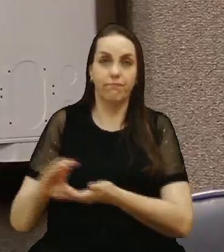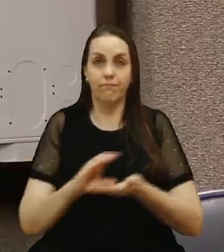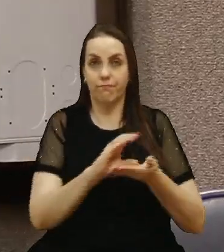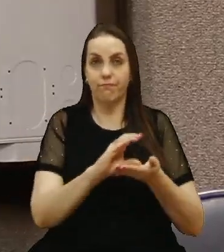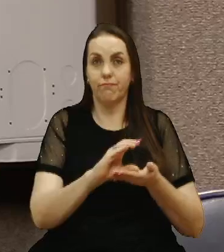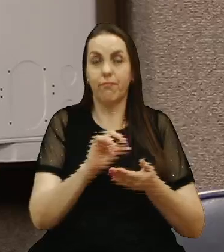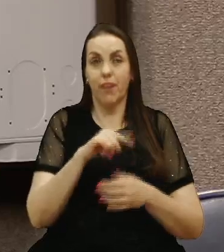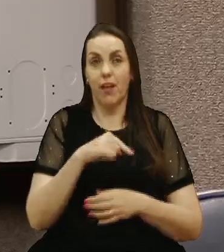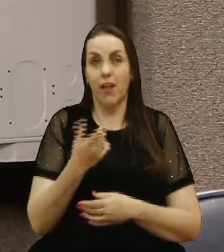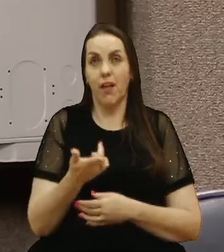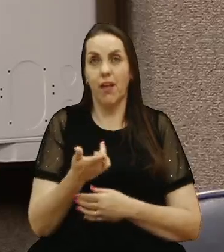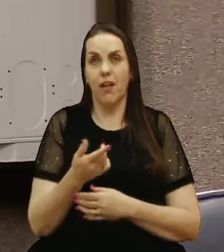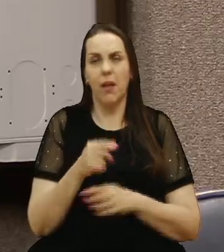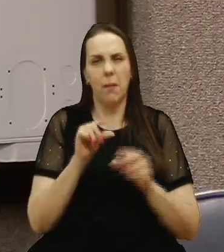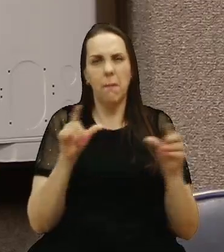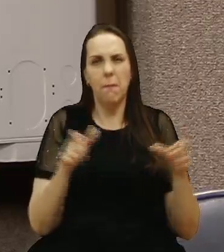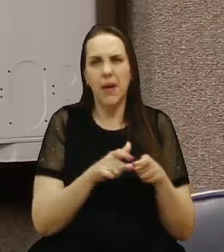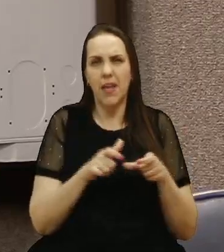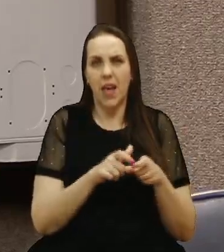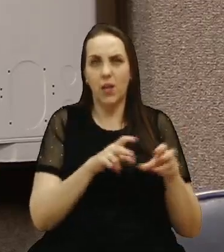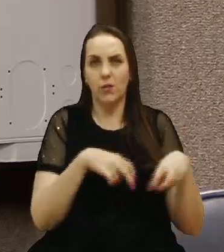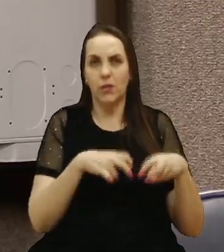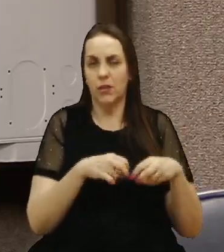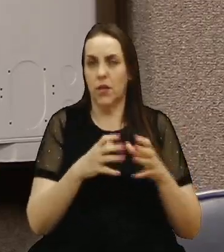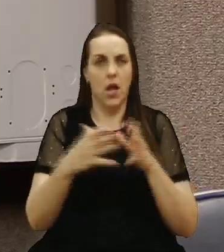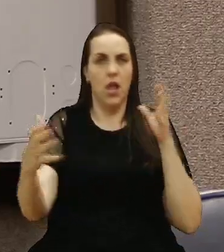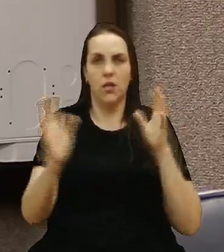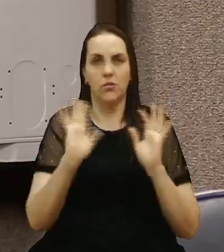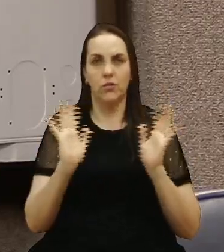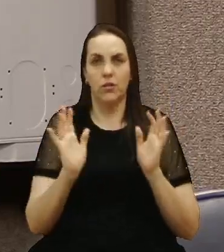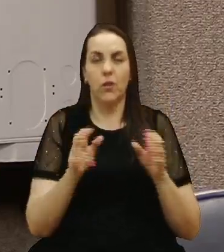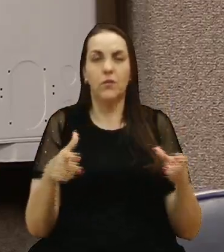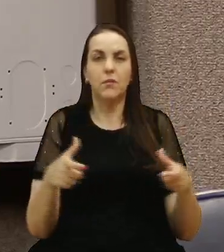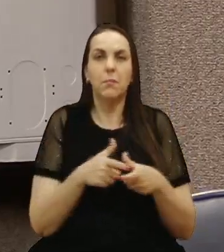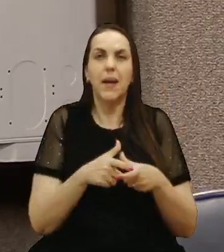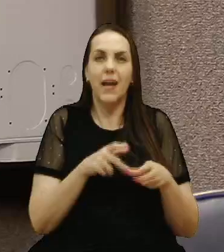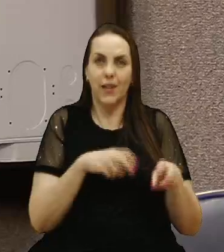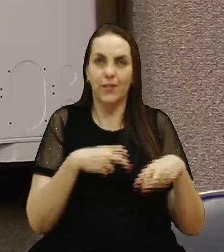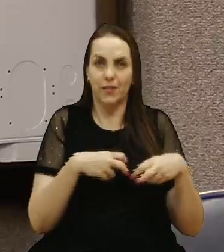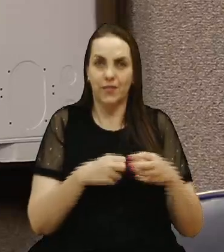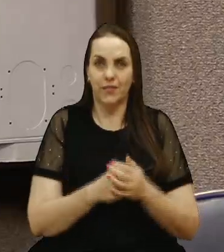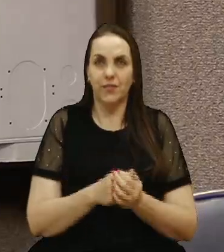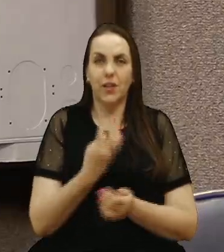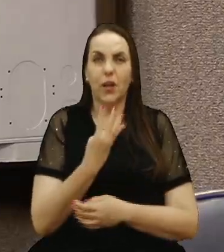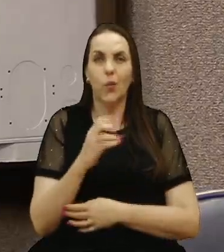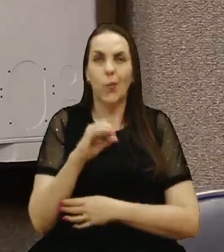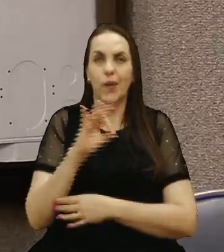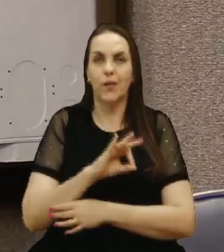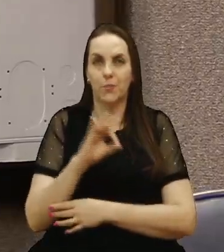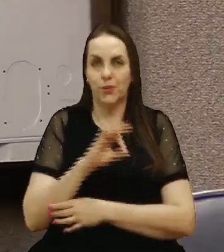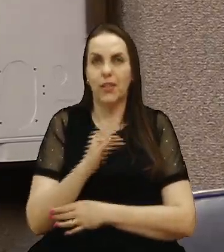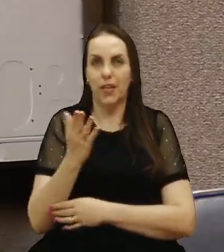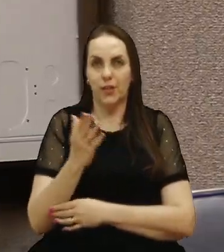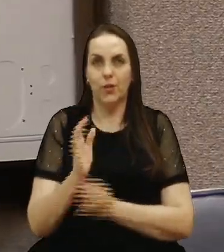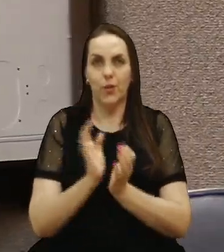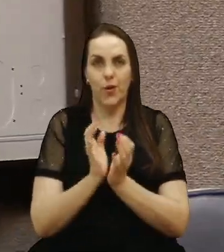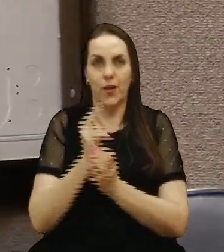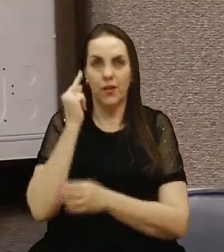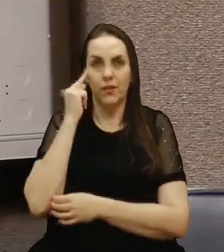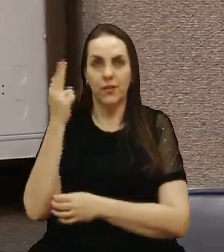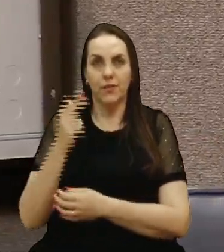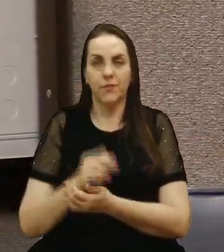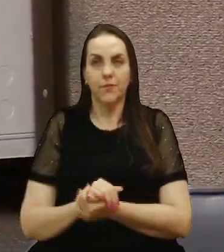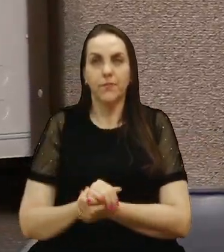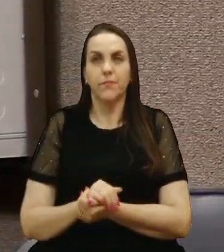que vinha, e são os pequenos agricultores, a gente não está falando dos grandes aqui, a gente está falando dos pequenos. Aqueles 40%, colega Sandro,